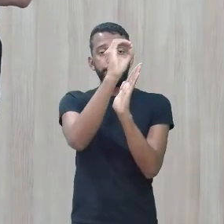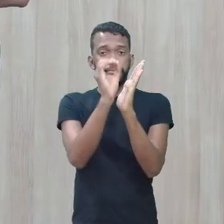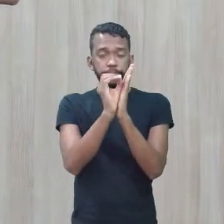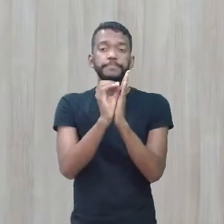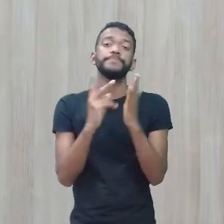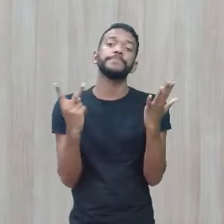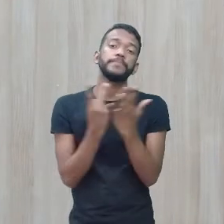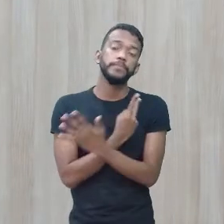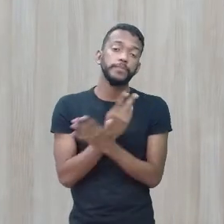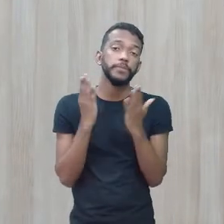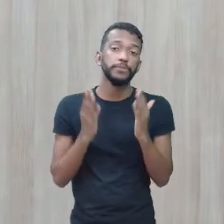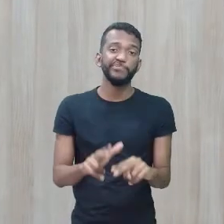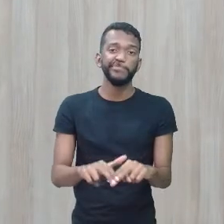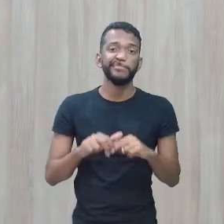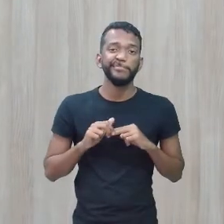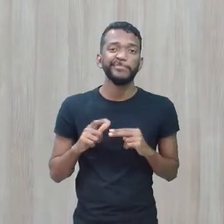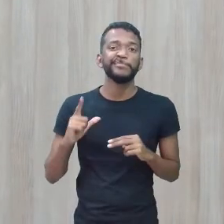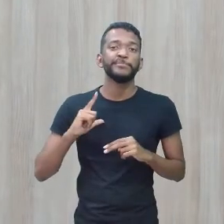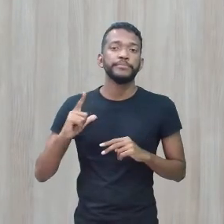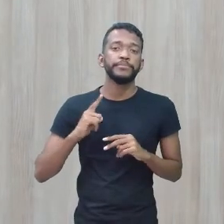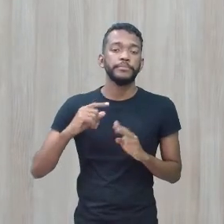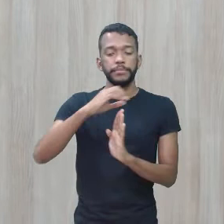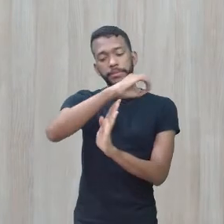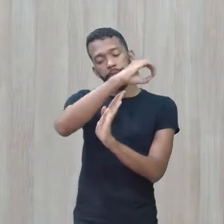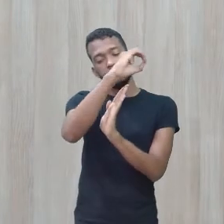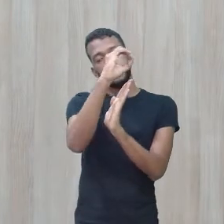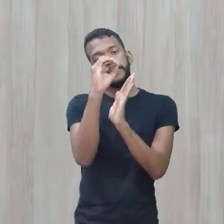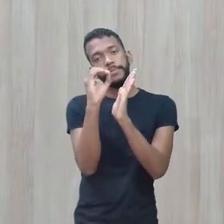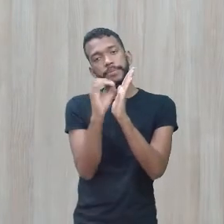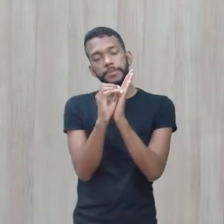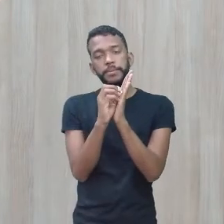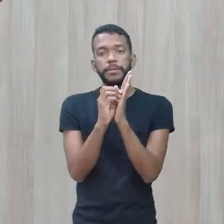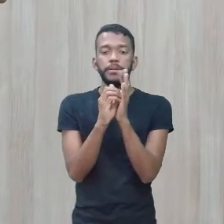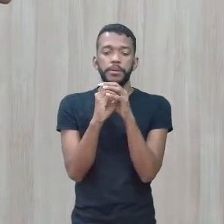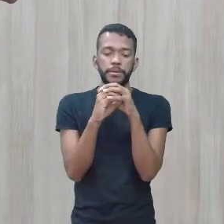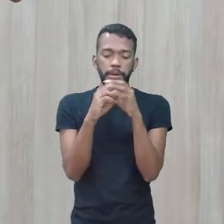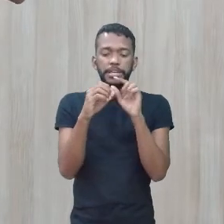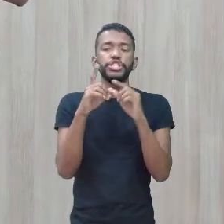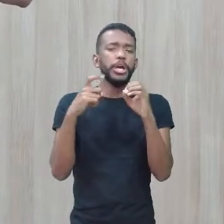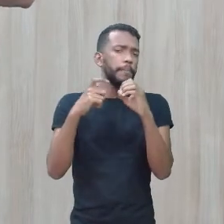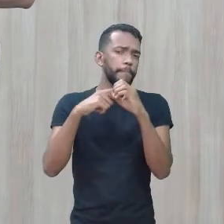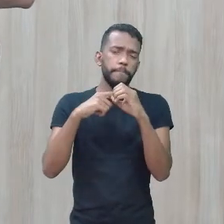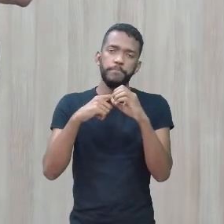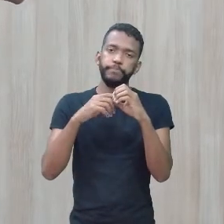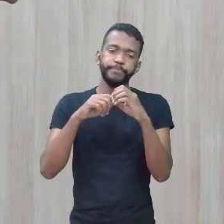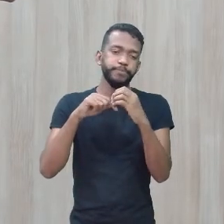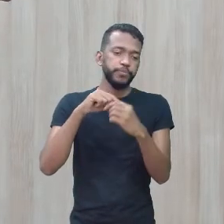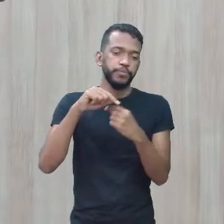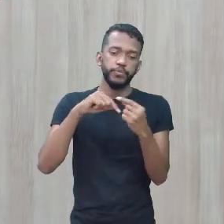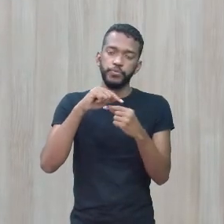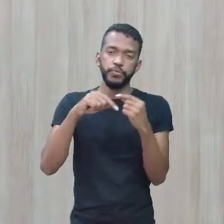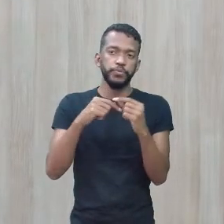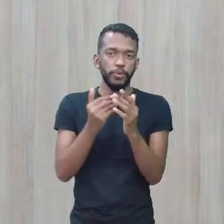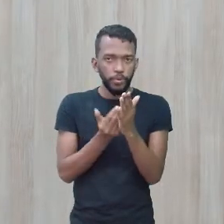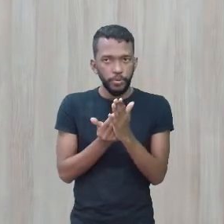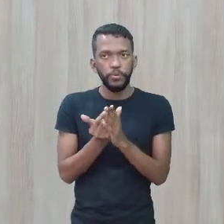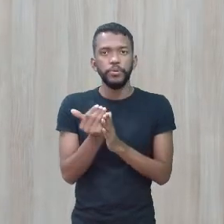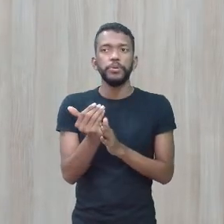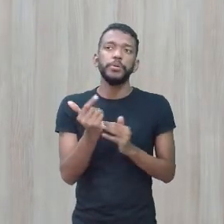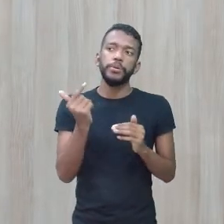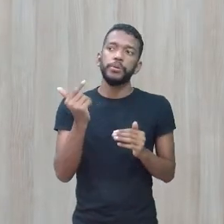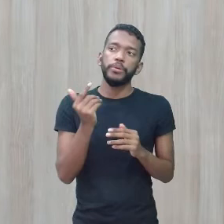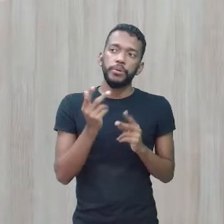ocorrendo e que chega ao útero já o óvulo fecundado, para aí começar